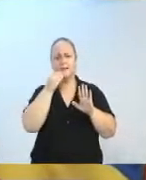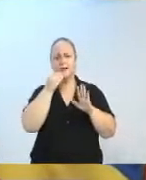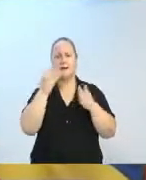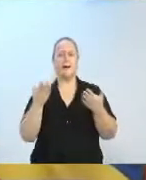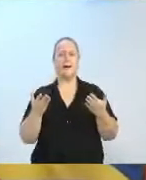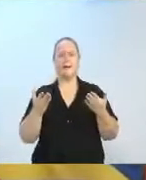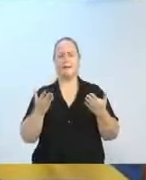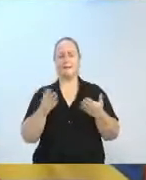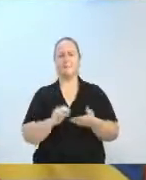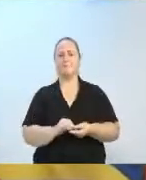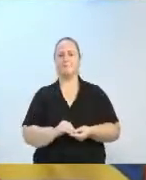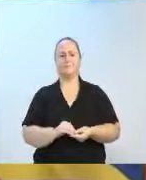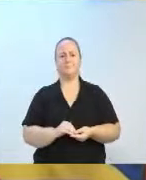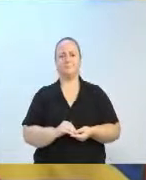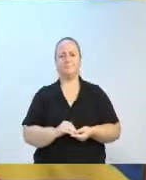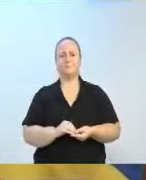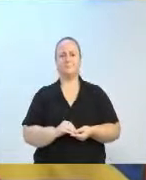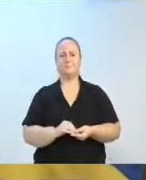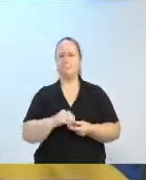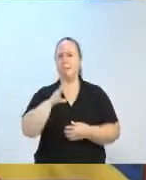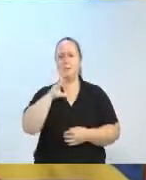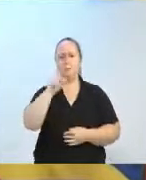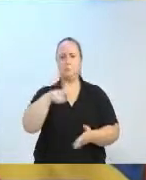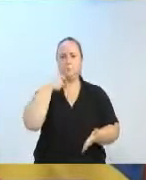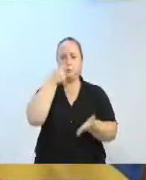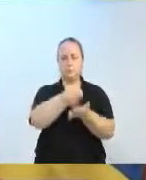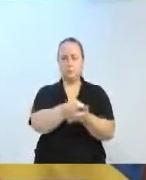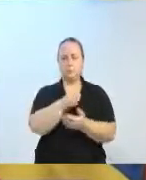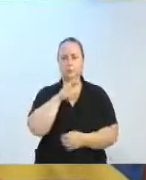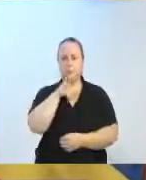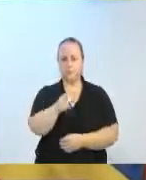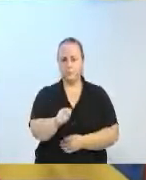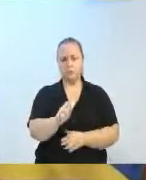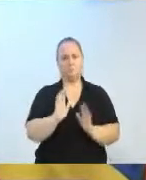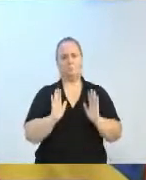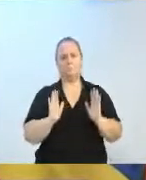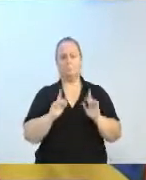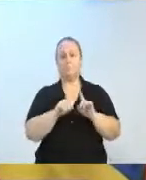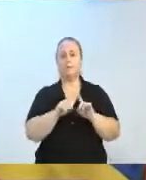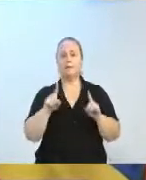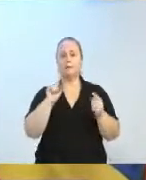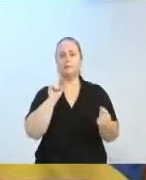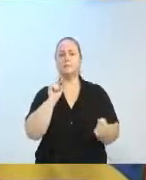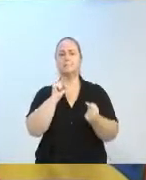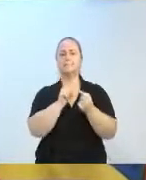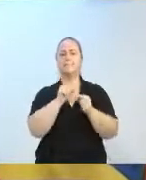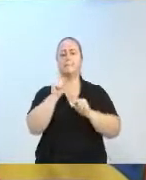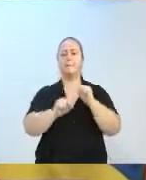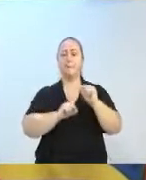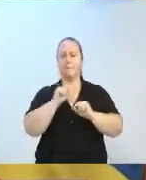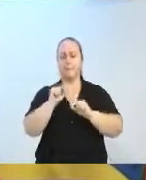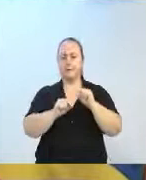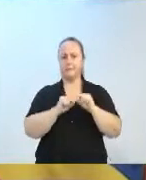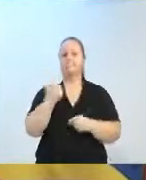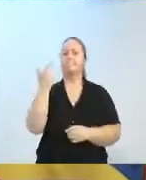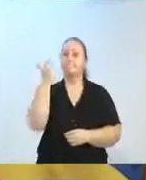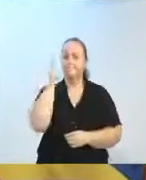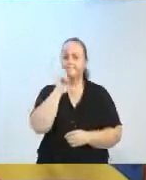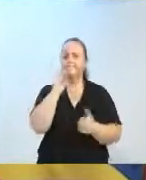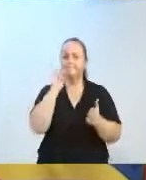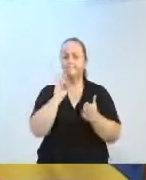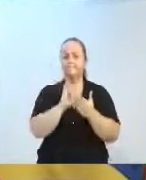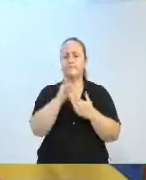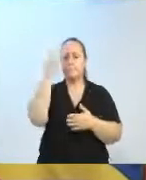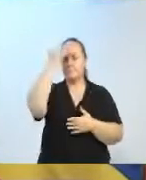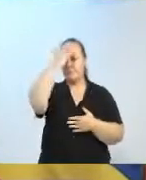público municipal financiasse o projeto, mas a intenção era levar a pessoas que são